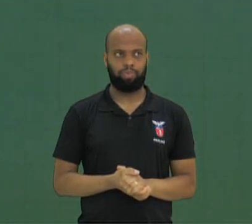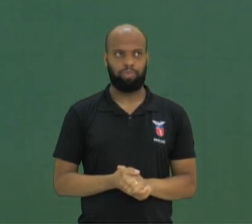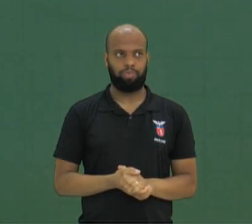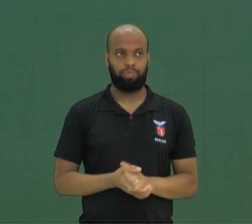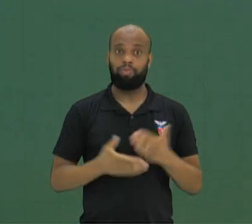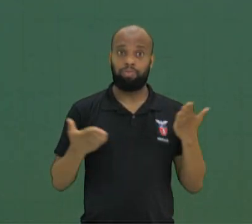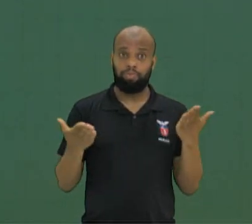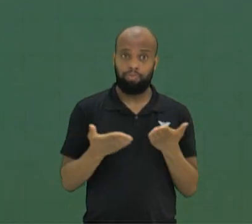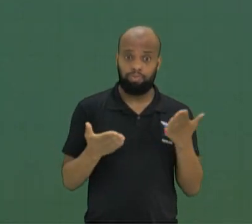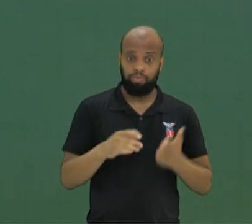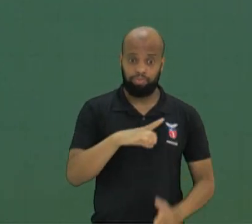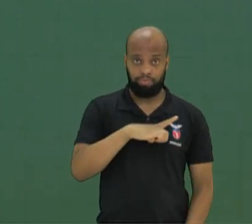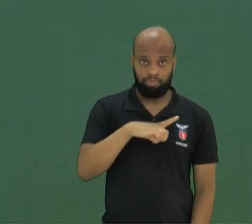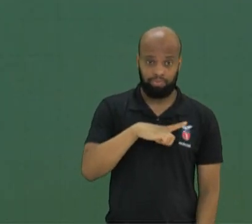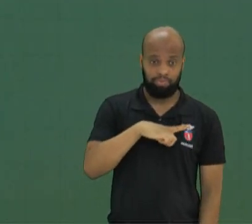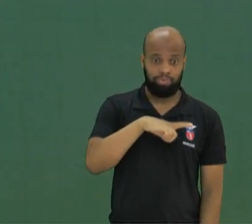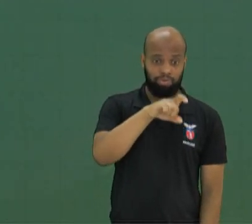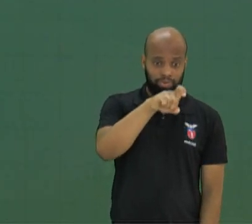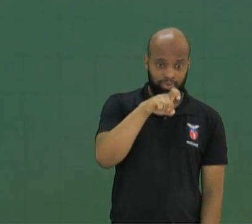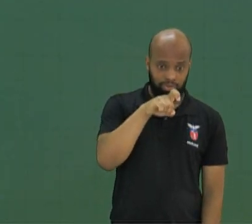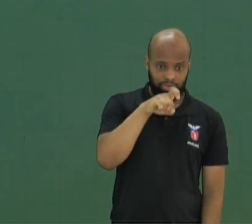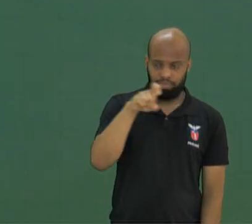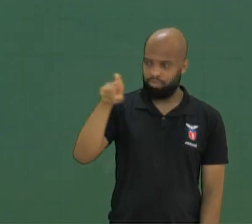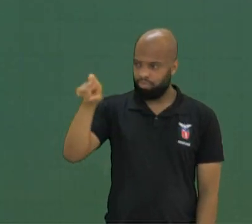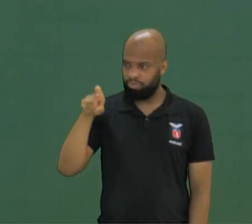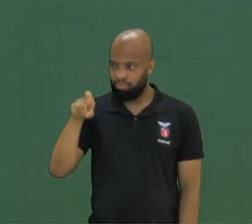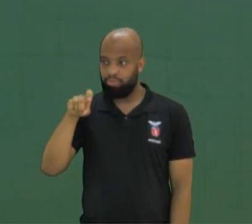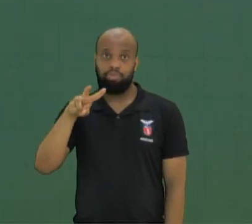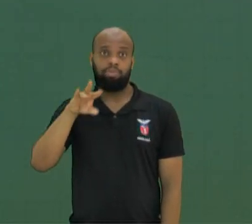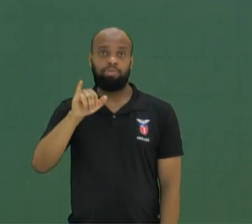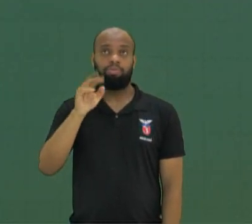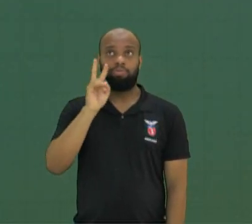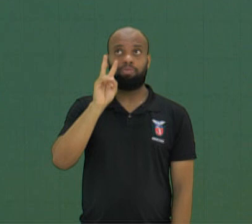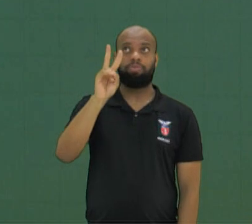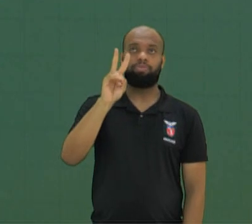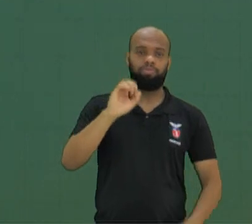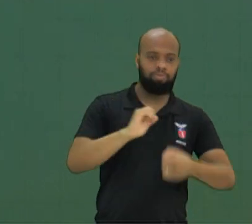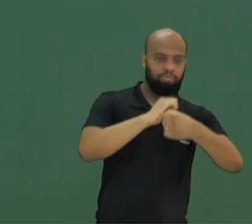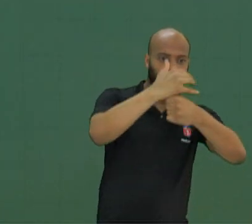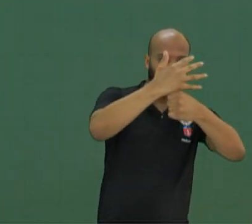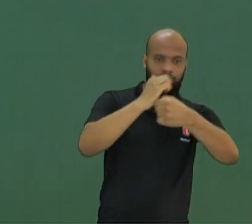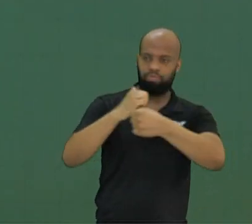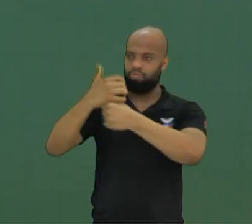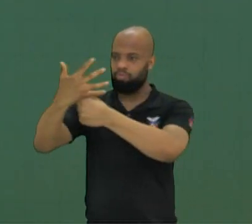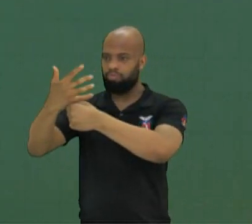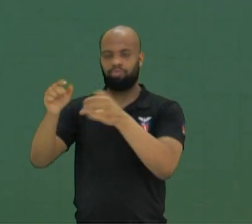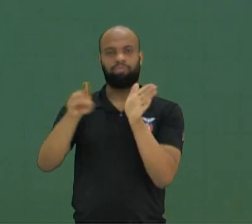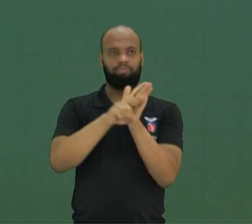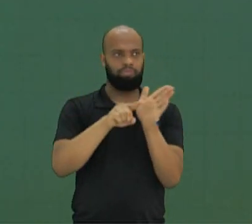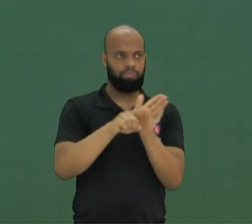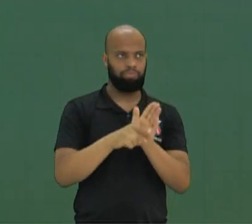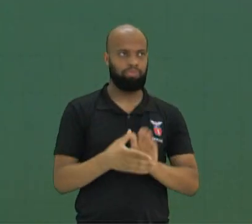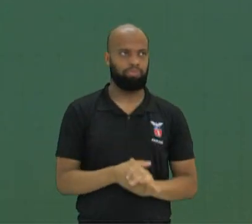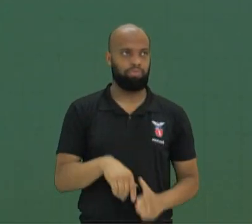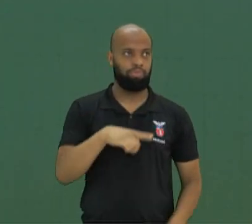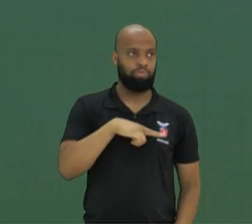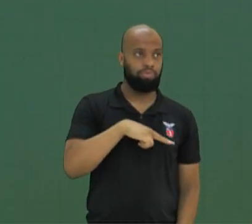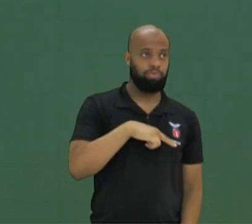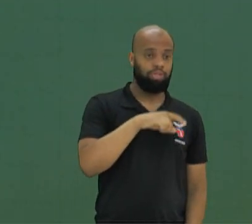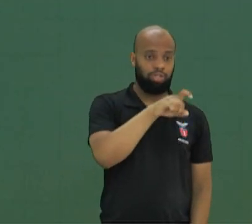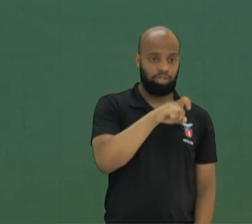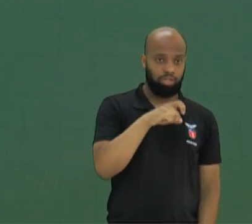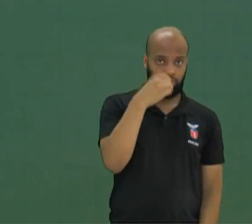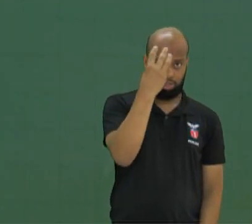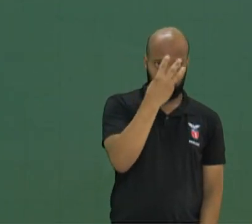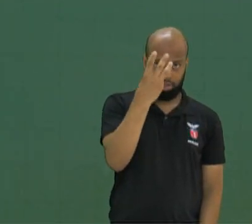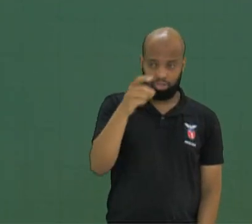O X aparece nos dois. Vou subtrair então os expoentes, né? Porque é divisão. Ó, x ao cubo dividido por